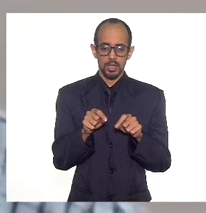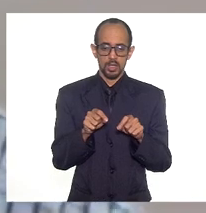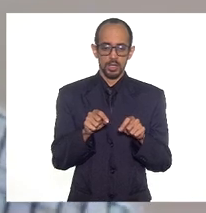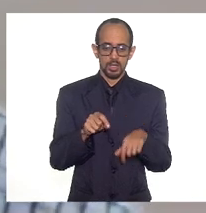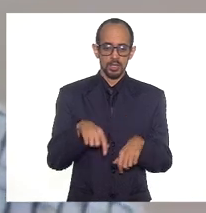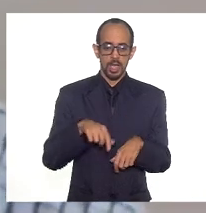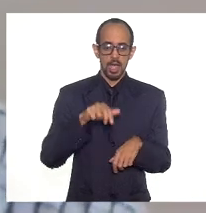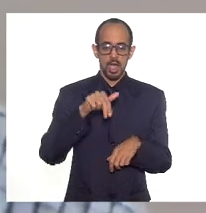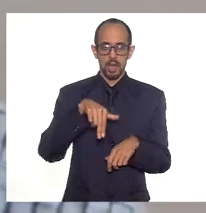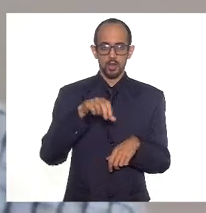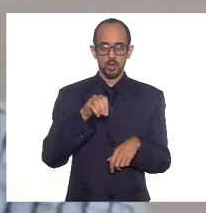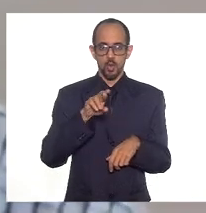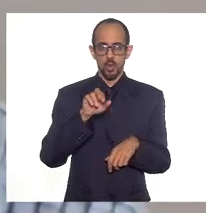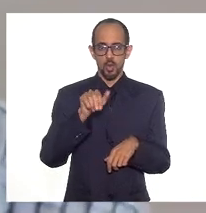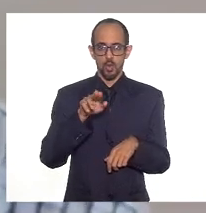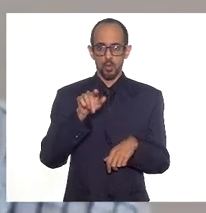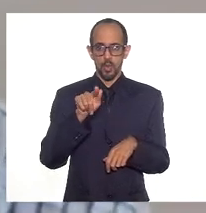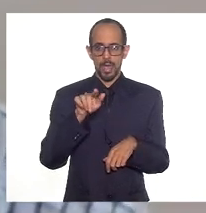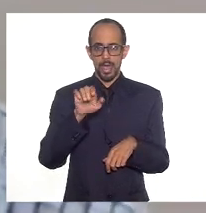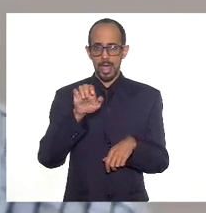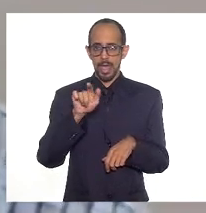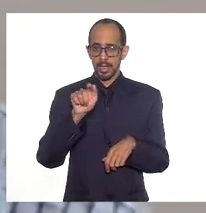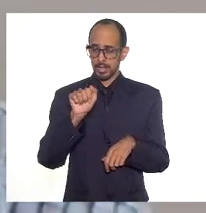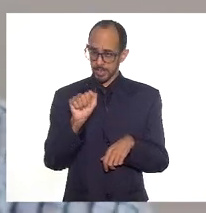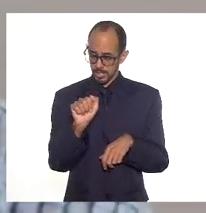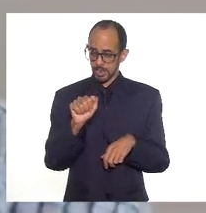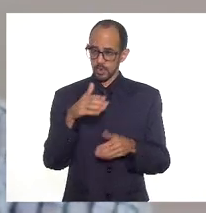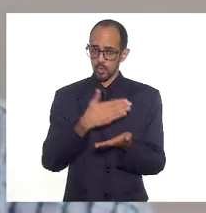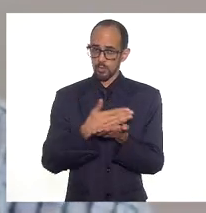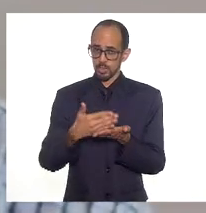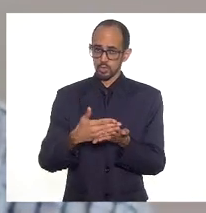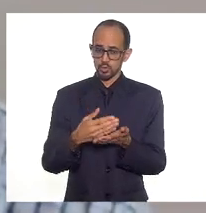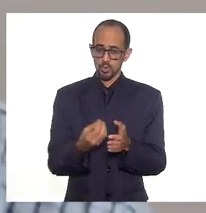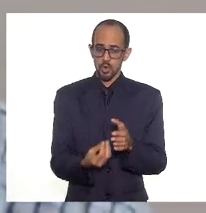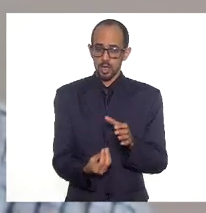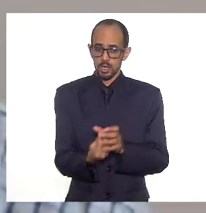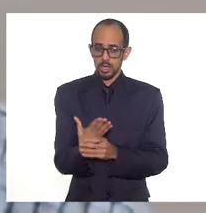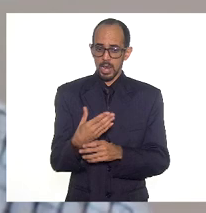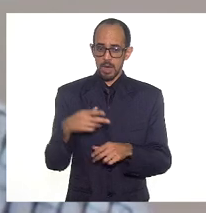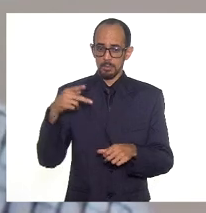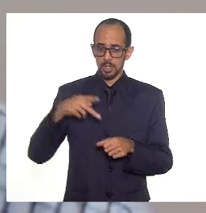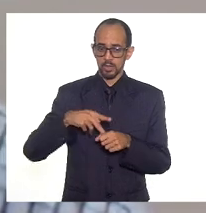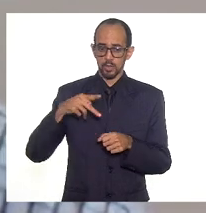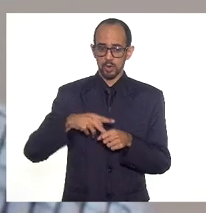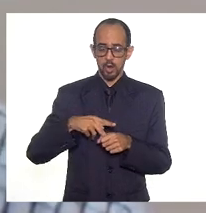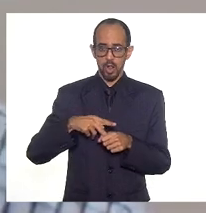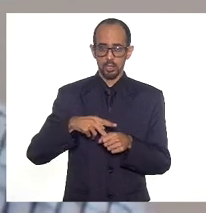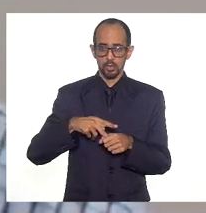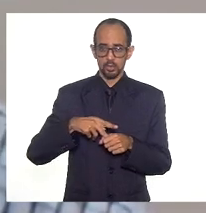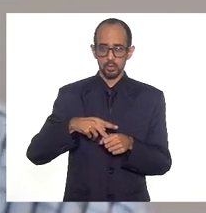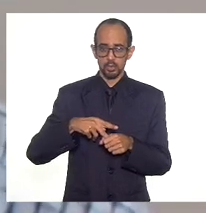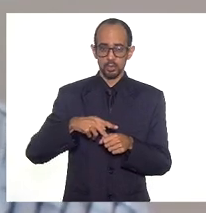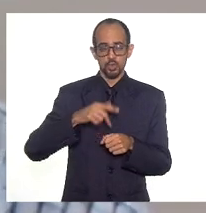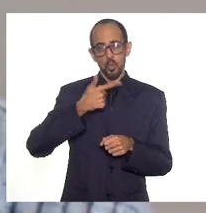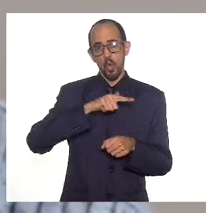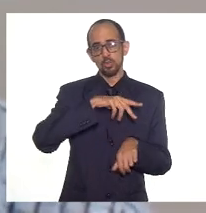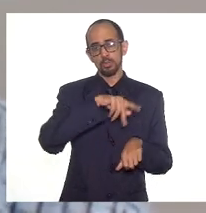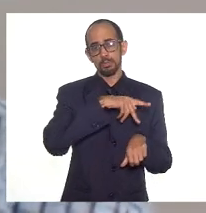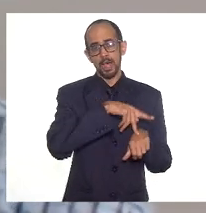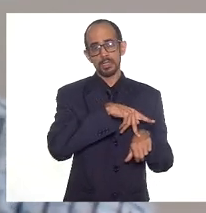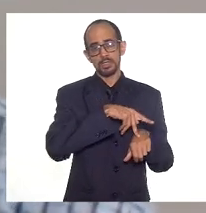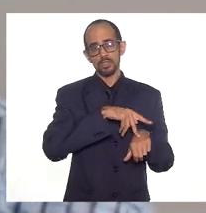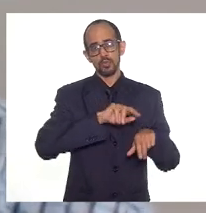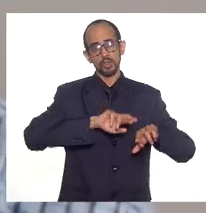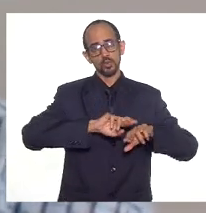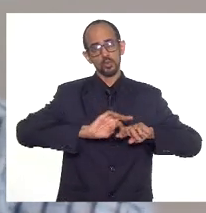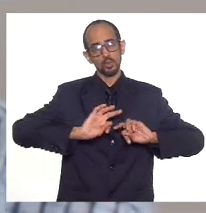explorar petróleo, até onde eu sei, mais ou menos em épocas parecidas, e os caminhos foram totalmente diferentes, os resultados totalmente diferentes. Então, é